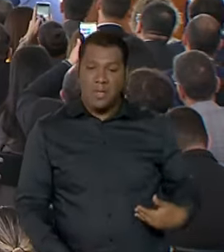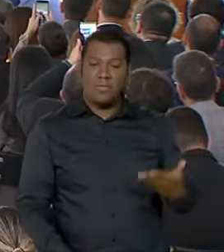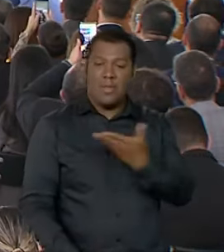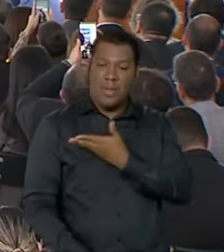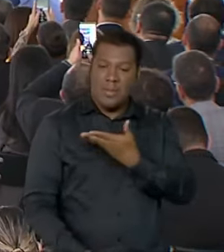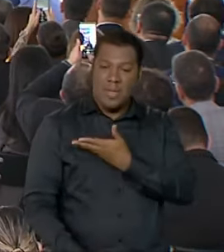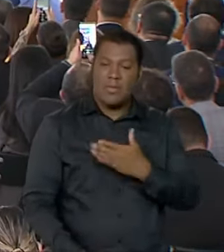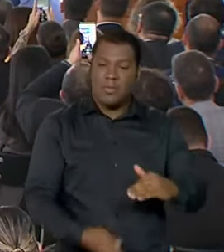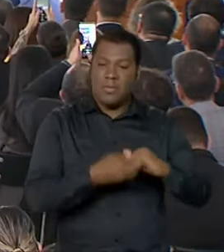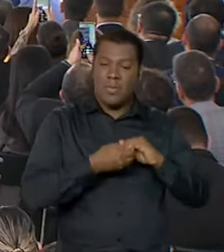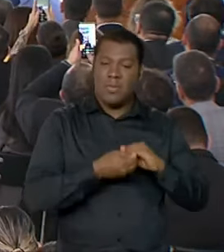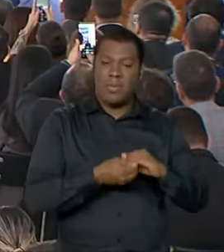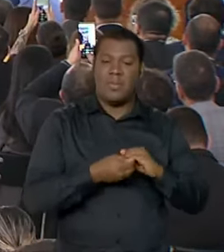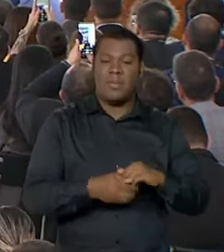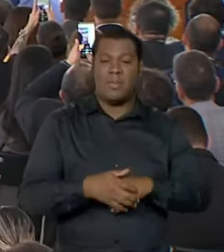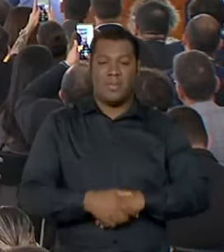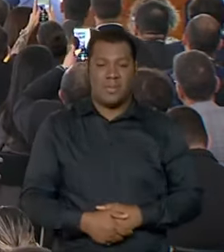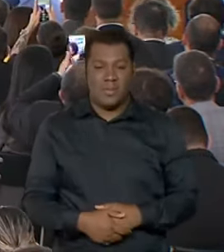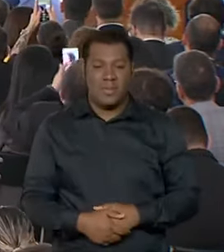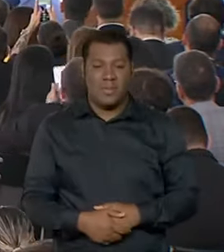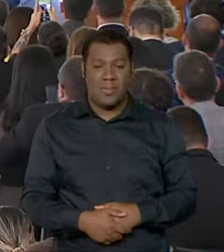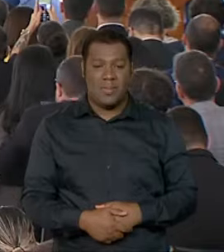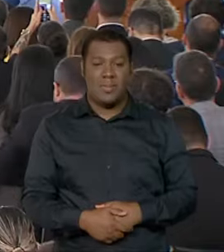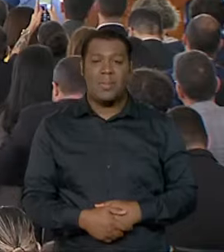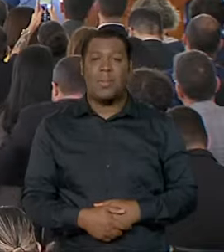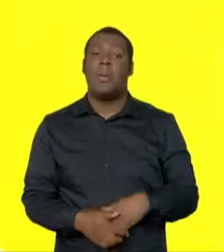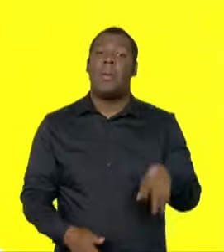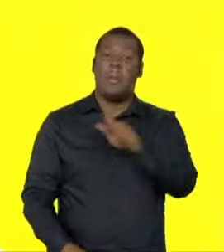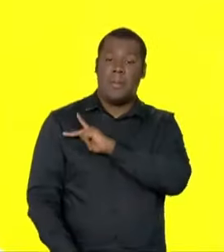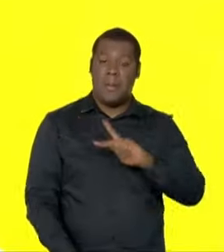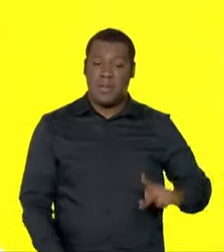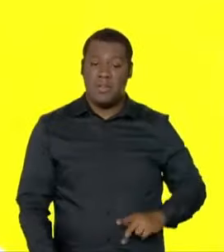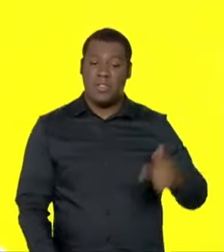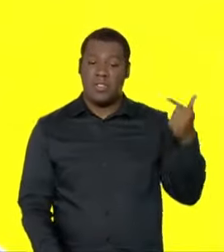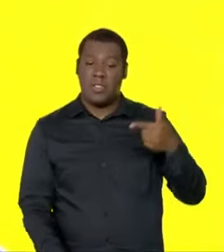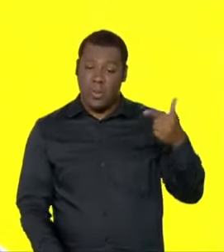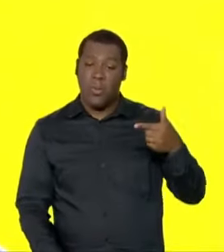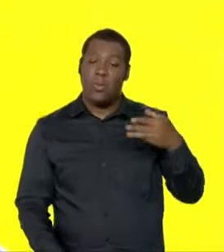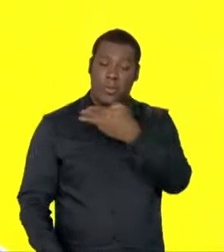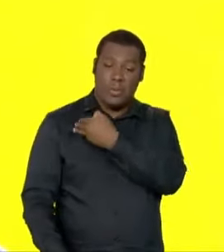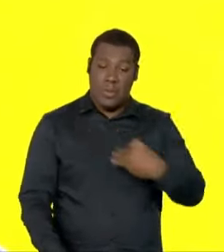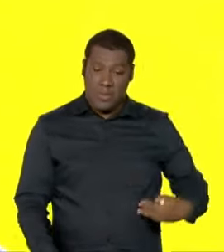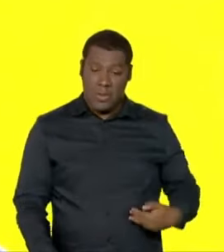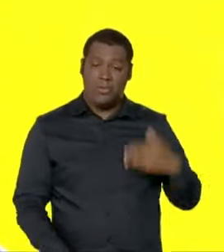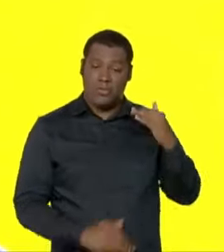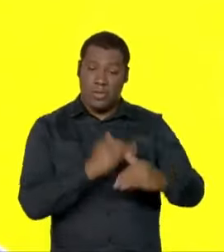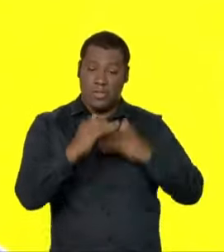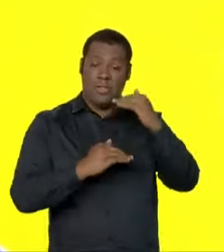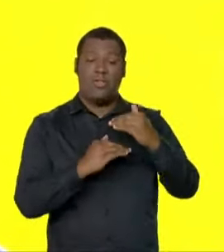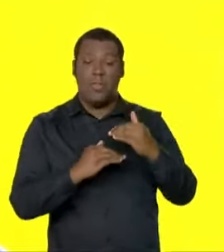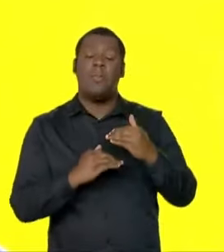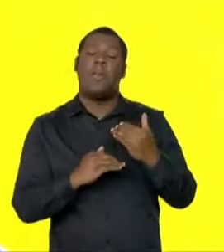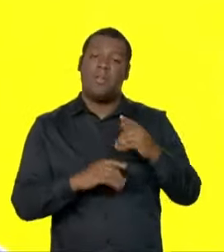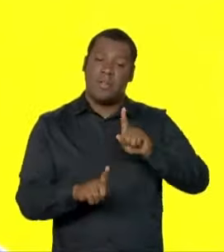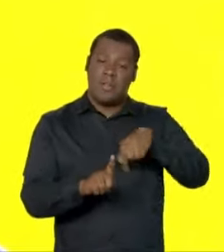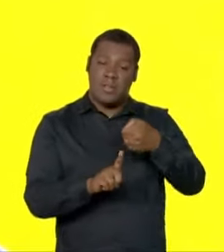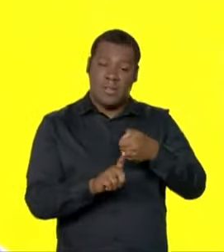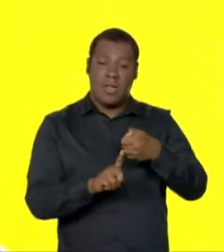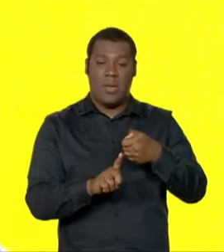eu cumprimento na pessoa do nosso ilustre vice-presidente e ministro do Desenvolvimento, Geraldo Alckmin, sociedade civil